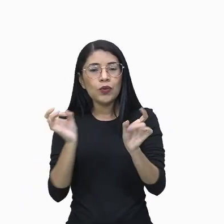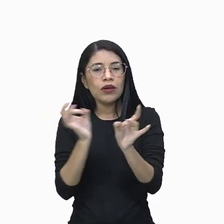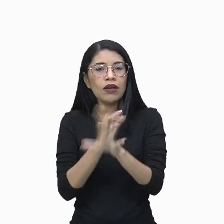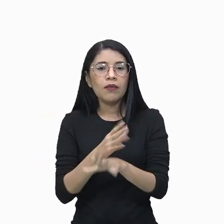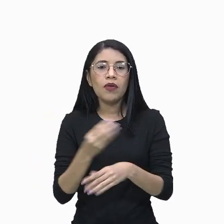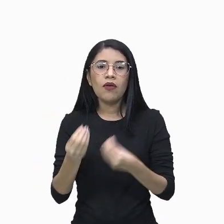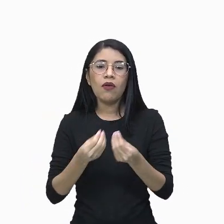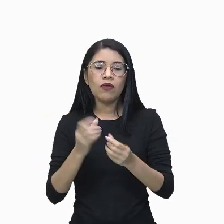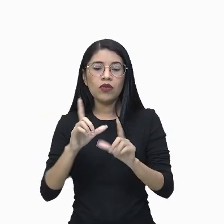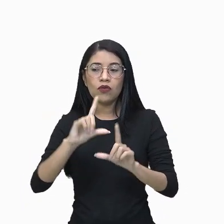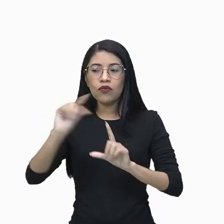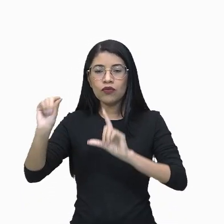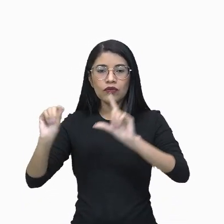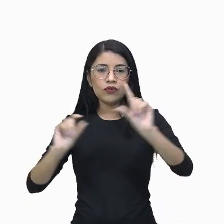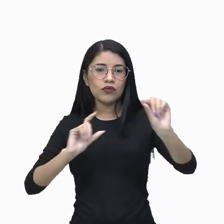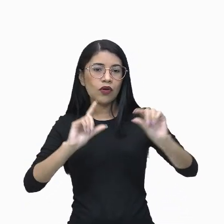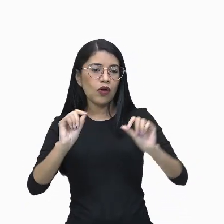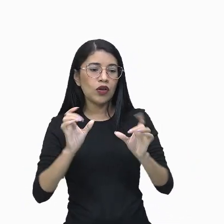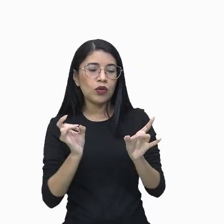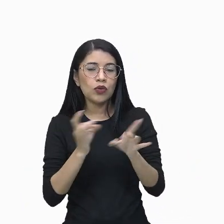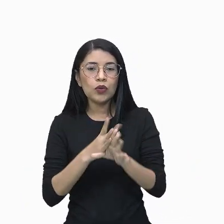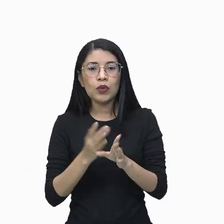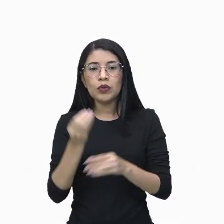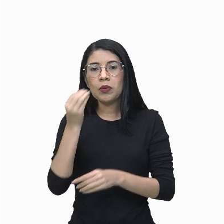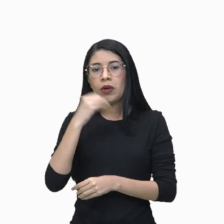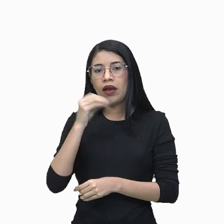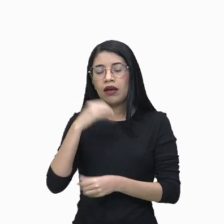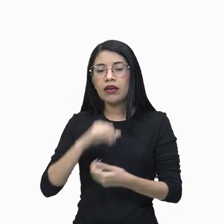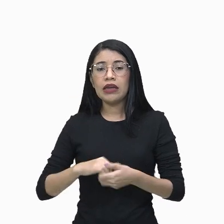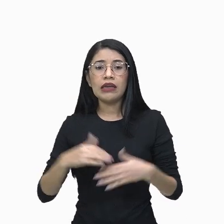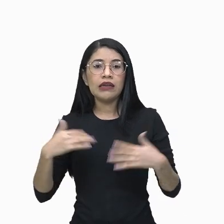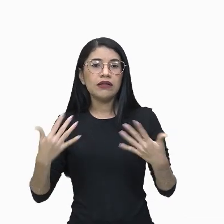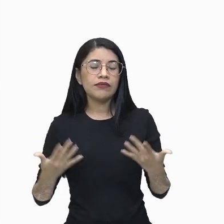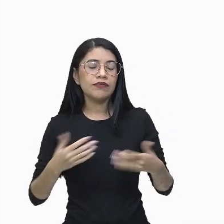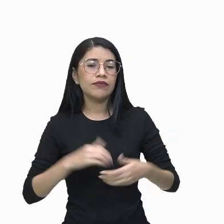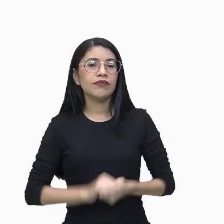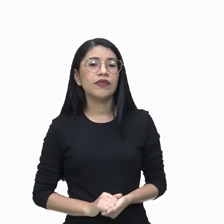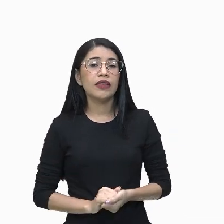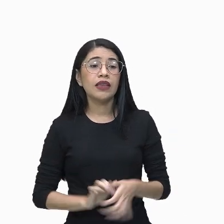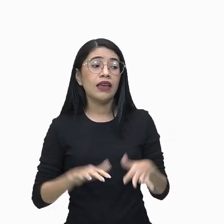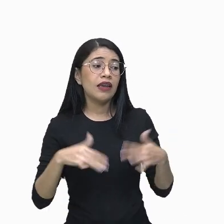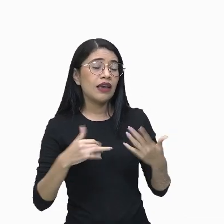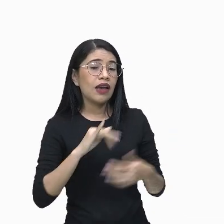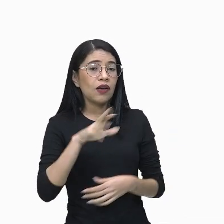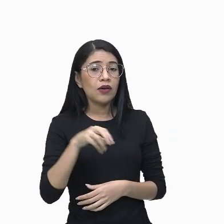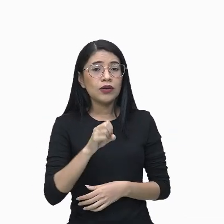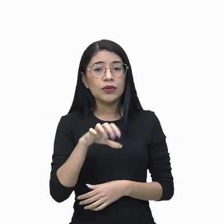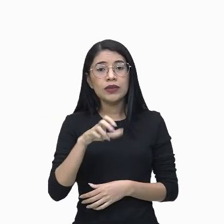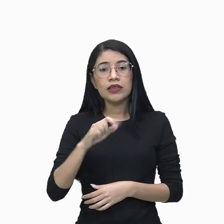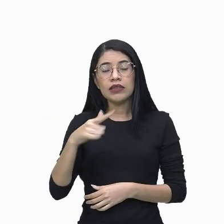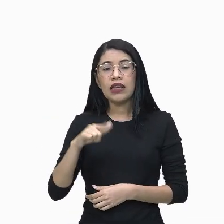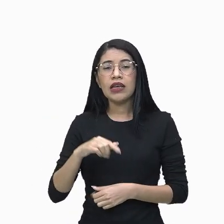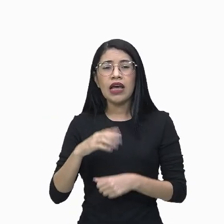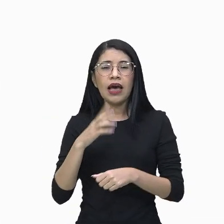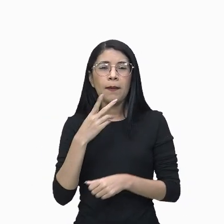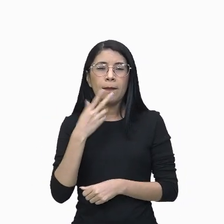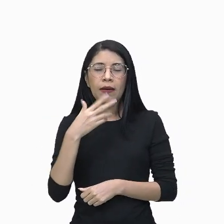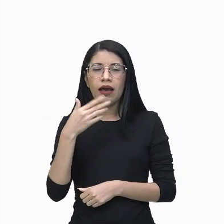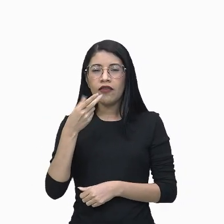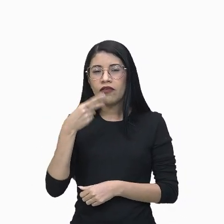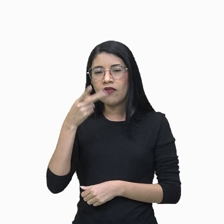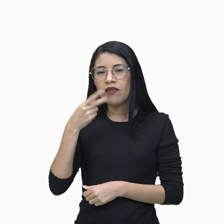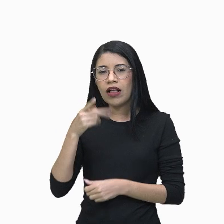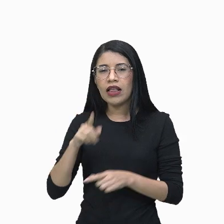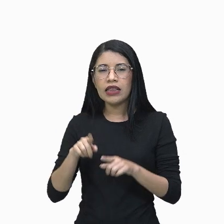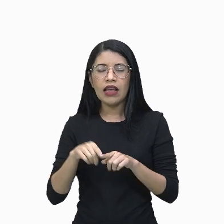tudo fugiu, e tudo mofou, e agora, José? E agora, José, sua doce palavra, seu